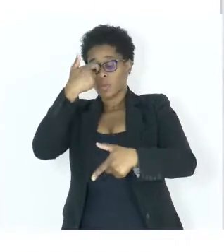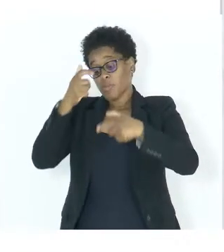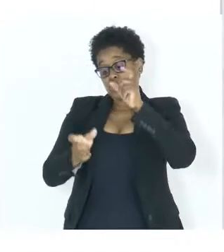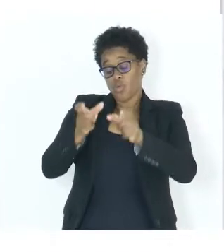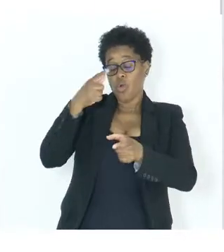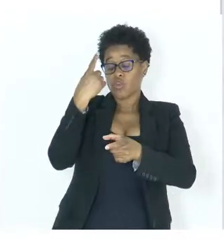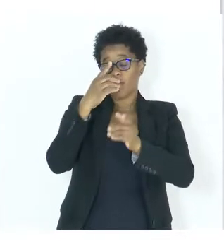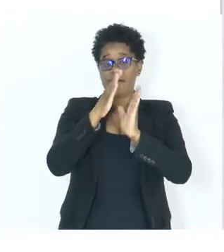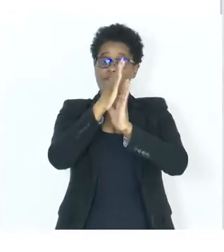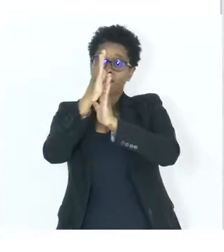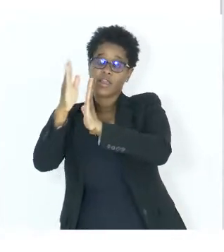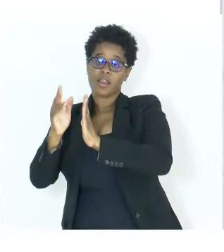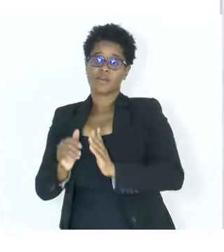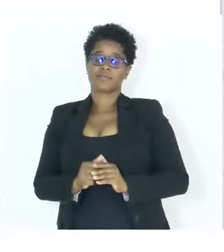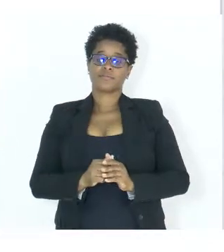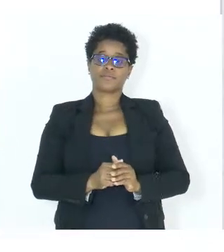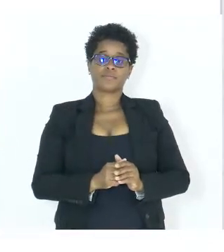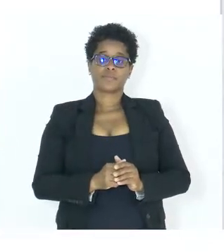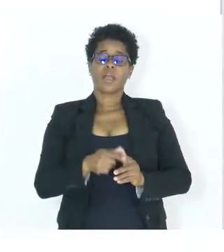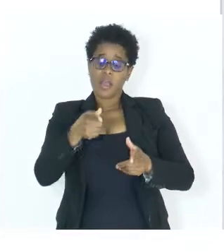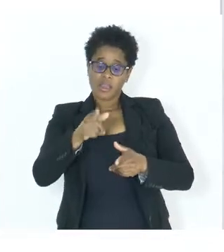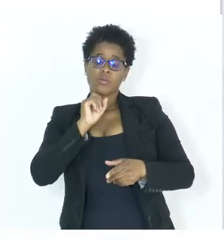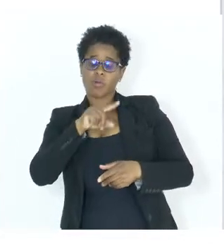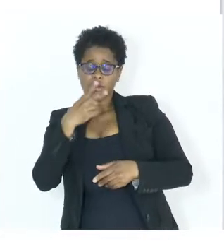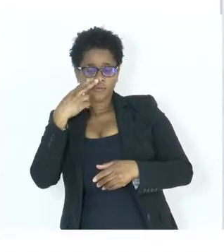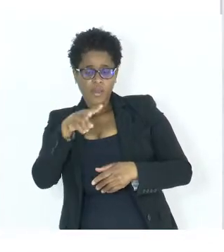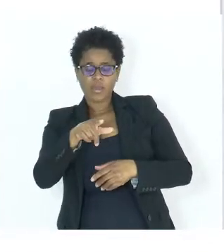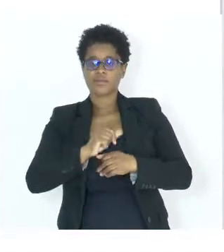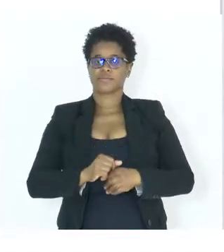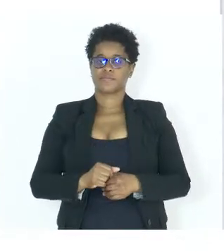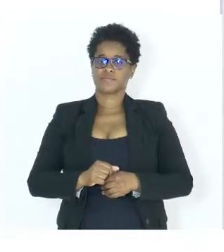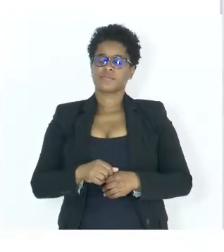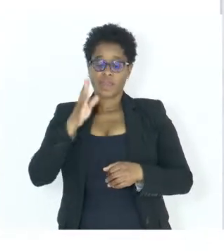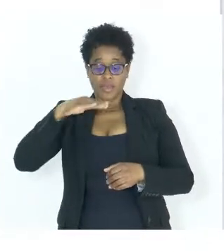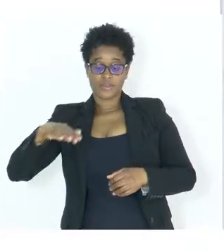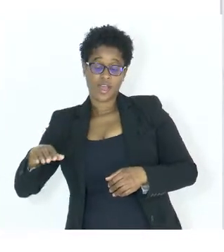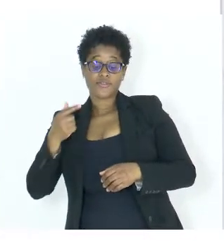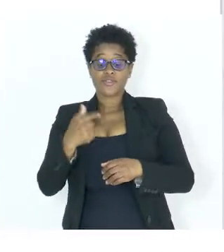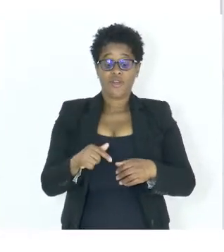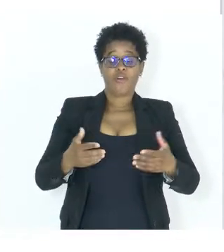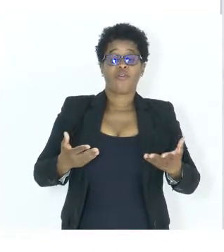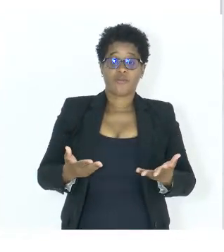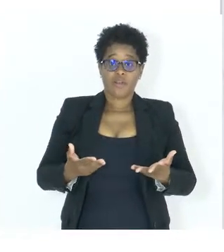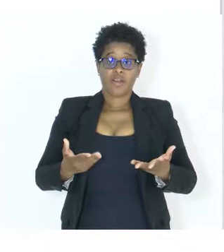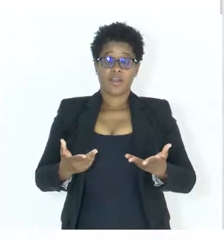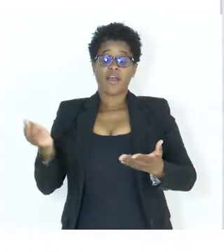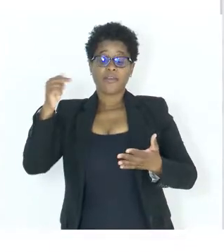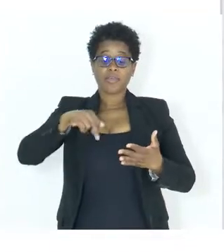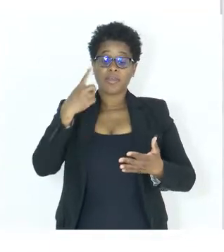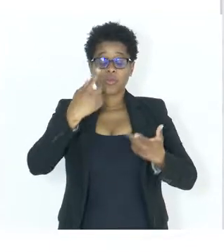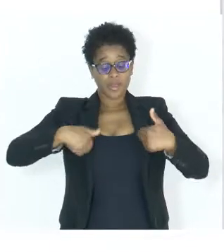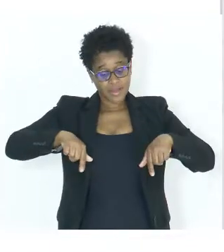pessoas numa fila. Aqui vocês podem observar. As crianças estão a entrar